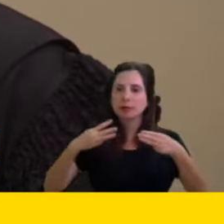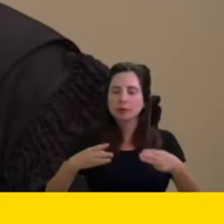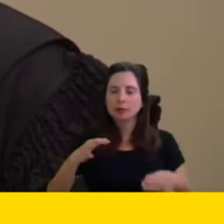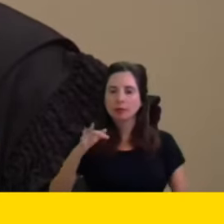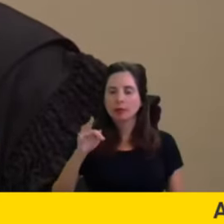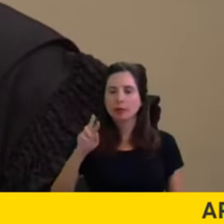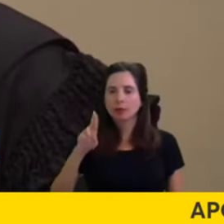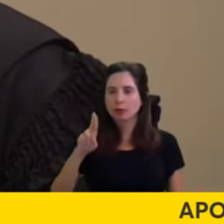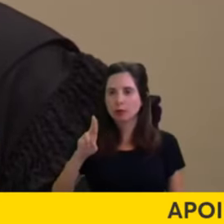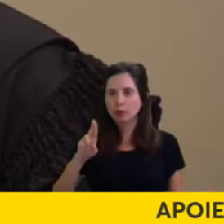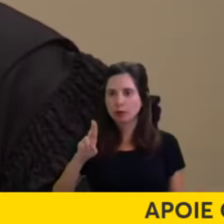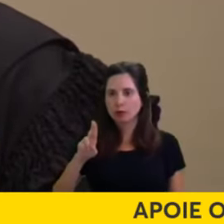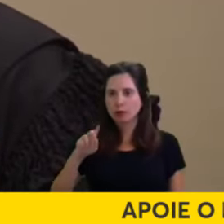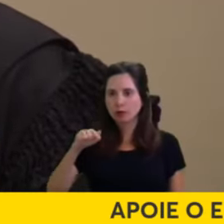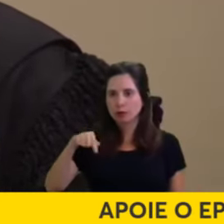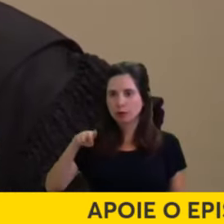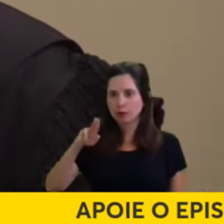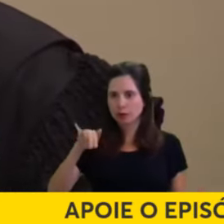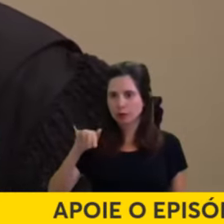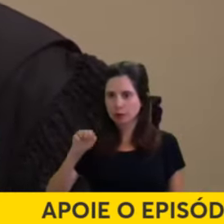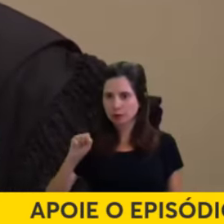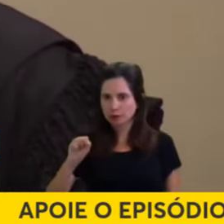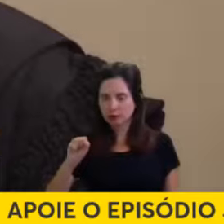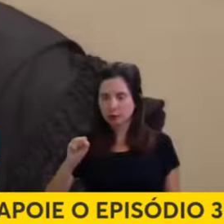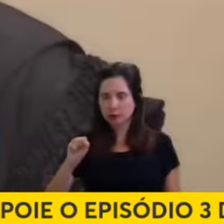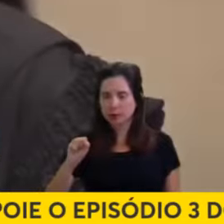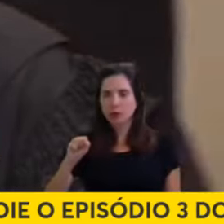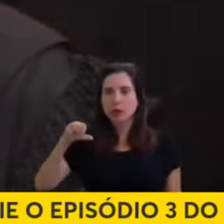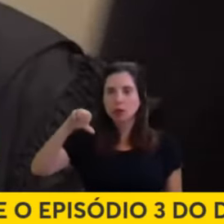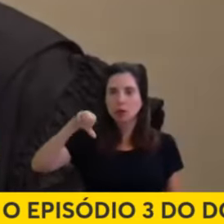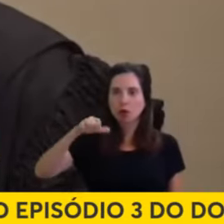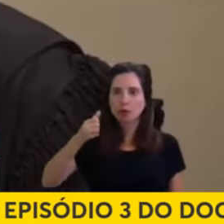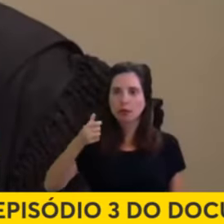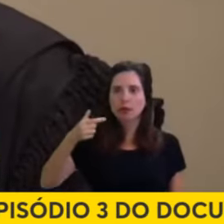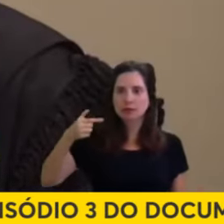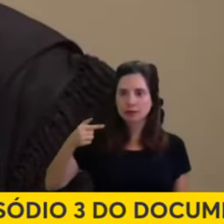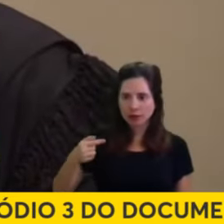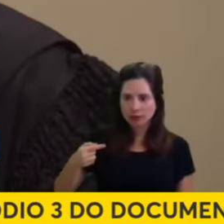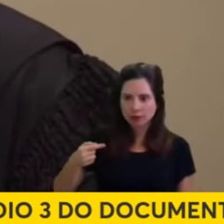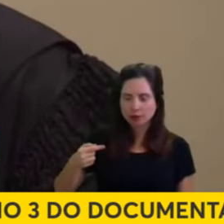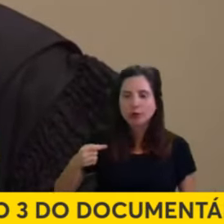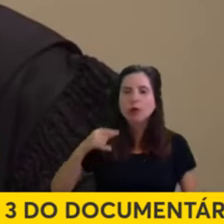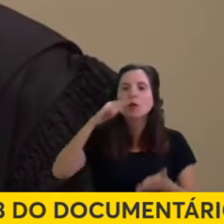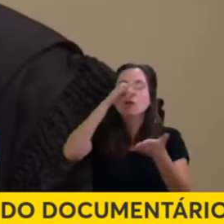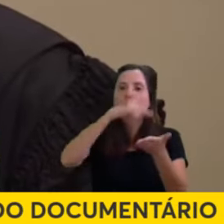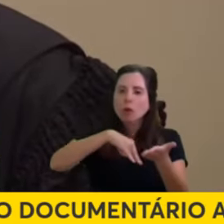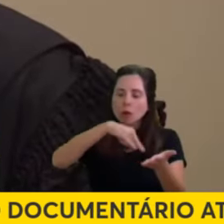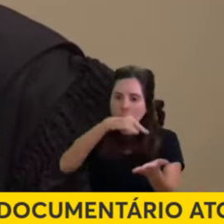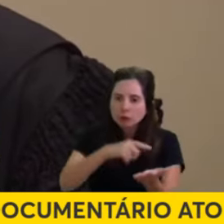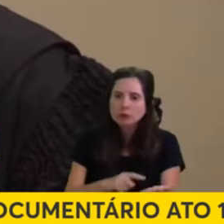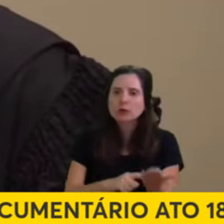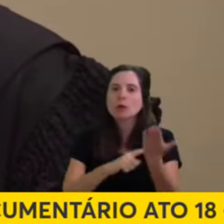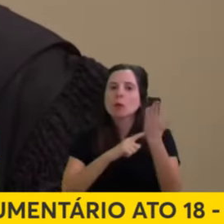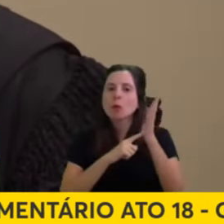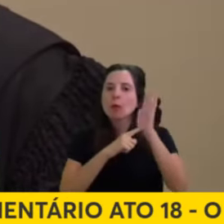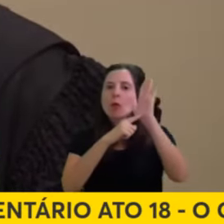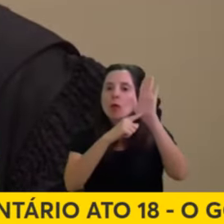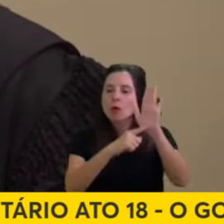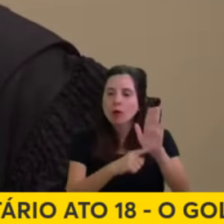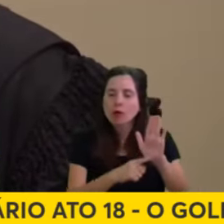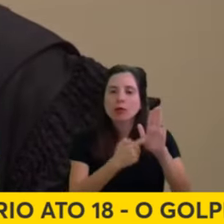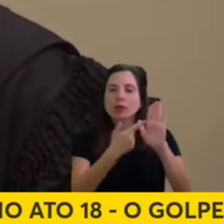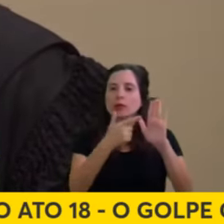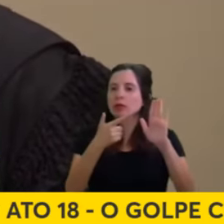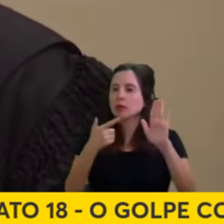resp 6297 ainda que tais contratos tivessem sido trazidos no momento oportuno não possuem a repercussão